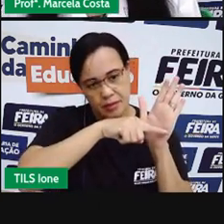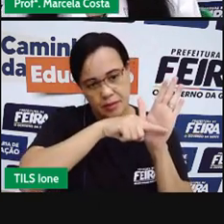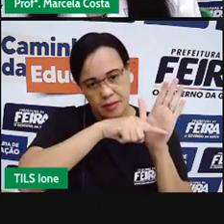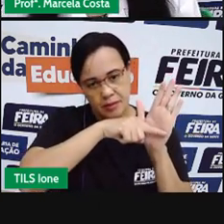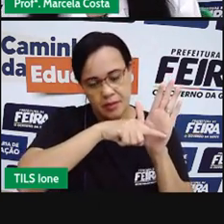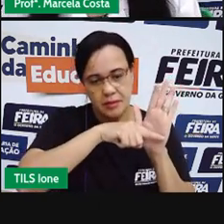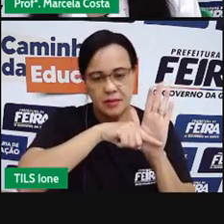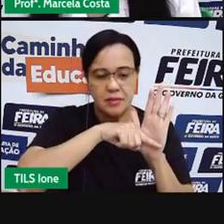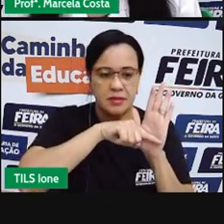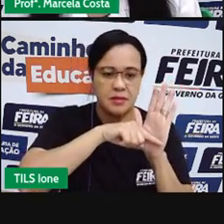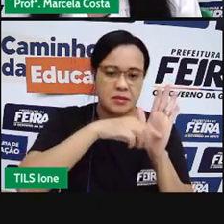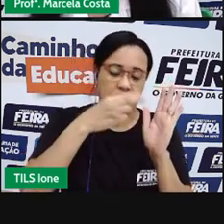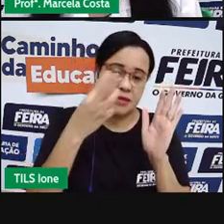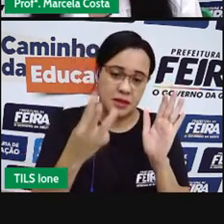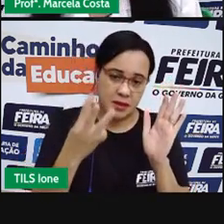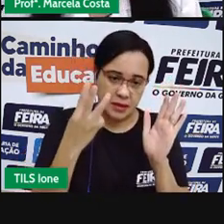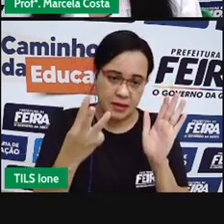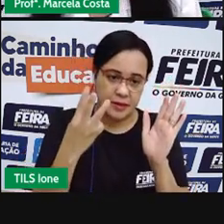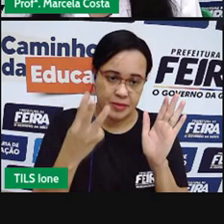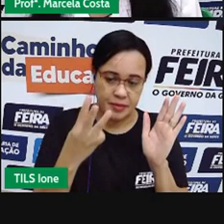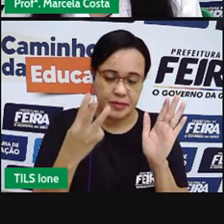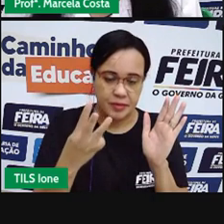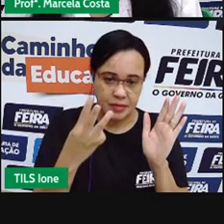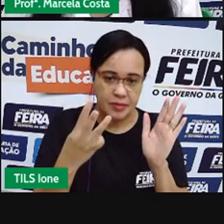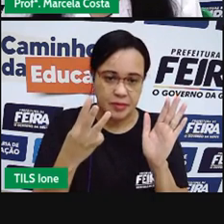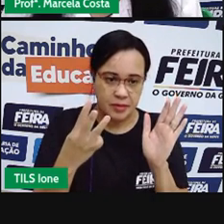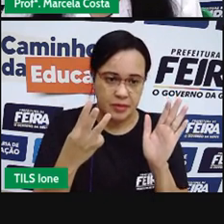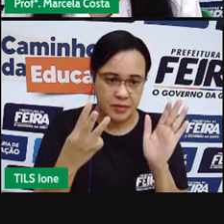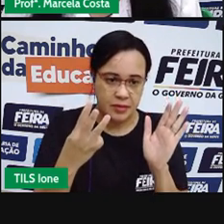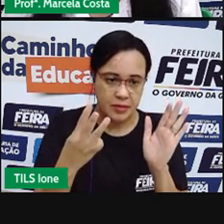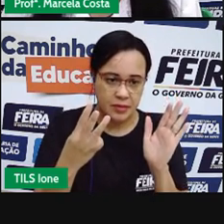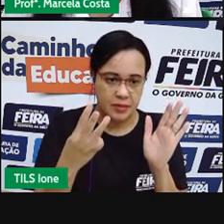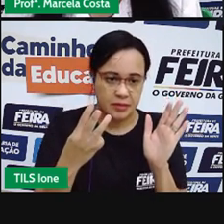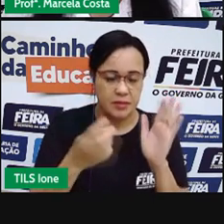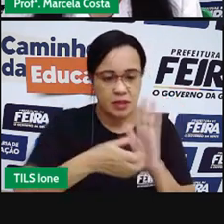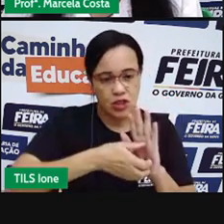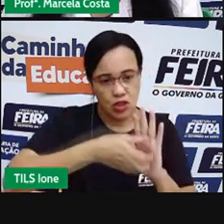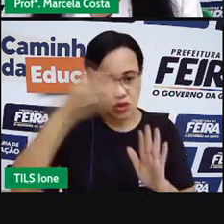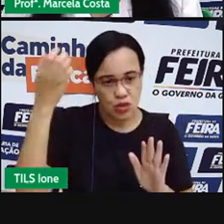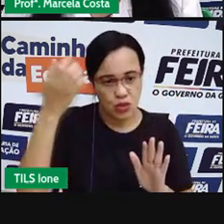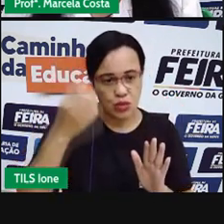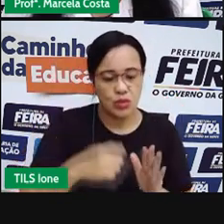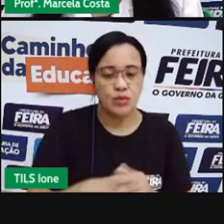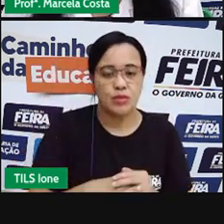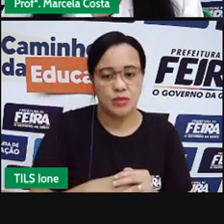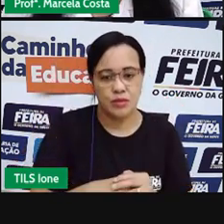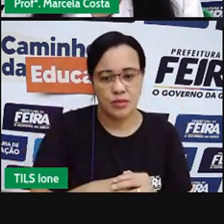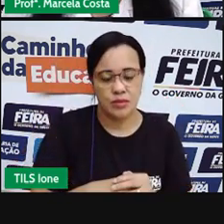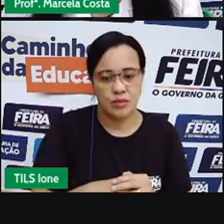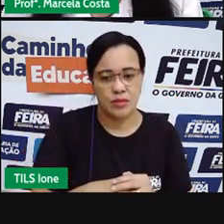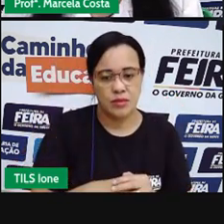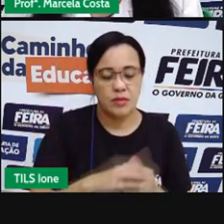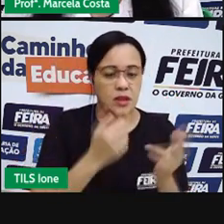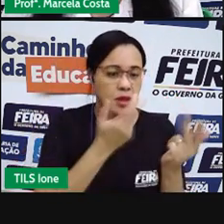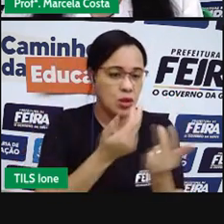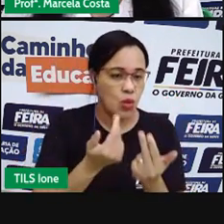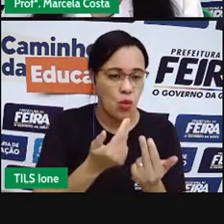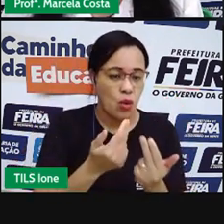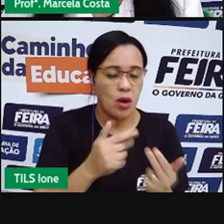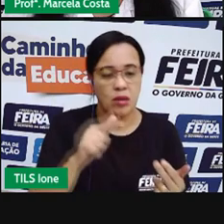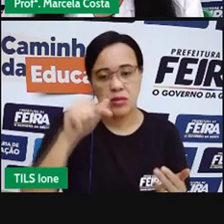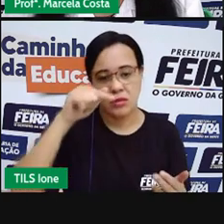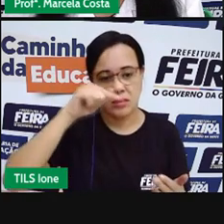O numeral 3, representando a quantidade de ovos que foram retirados. E o numeral